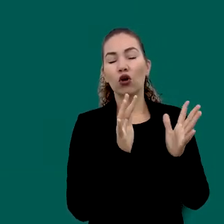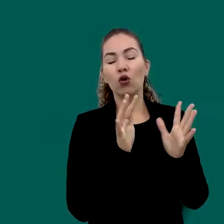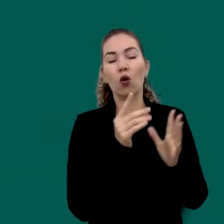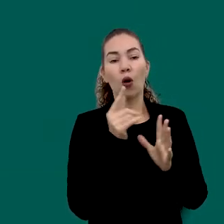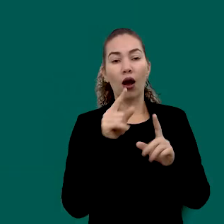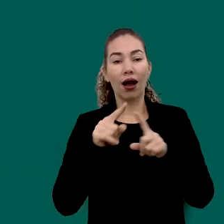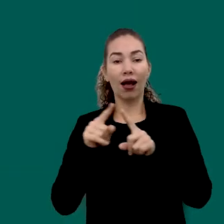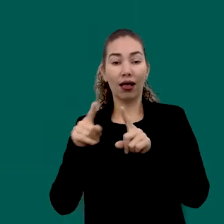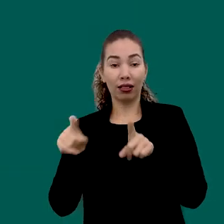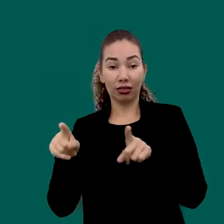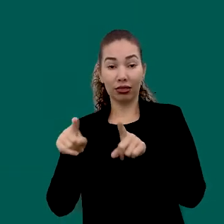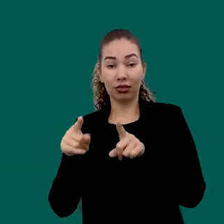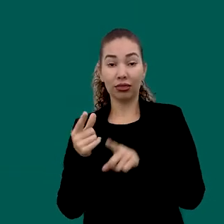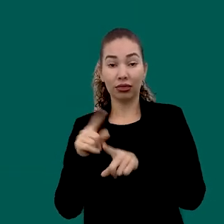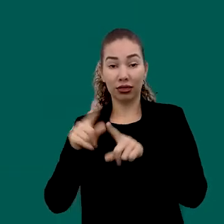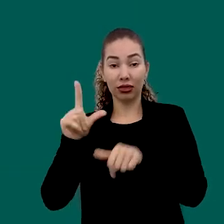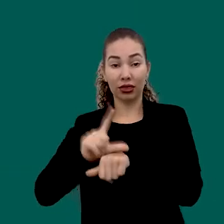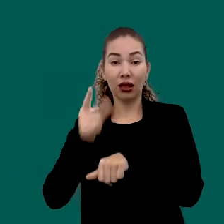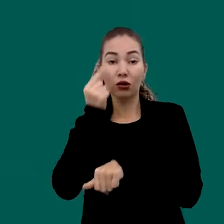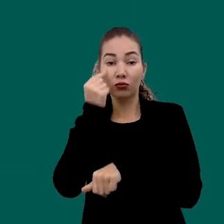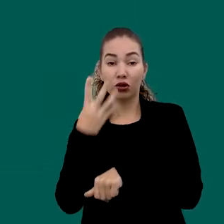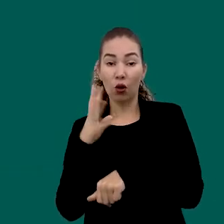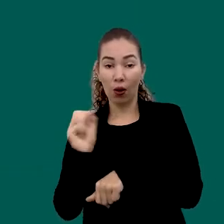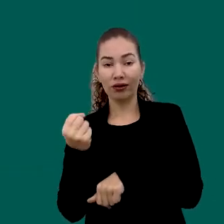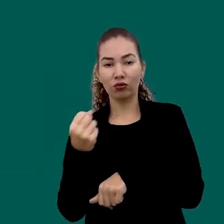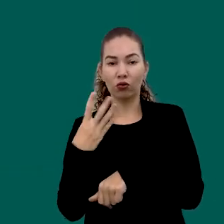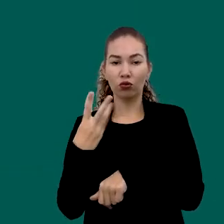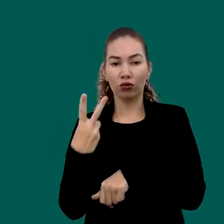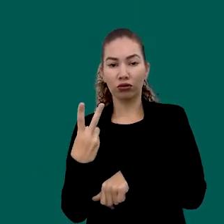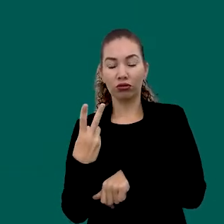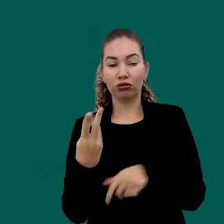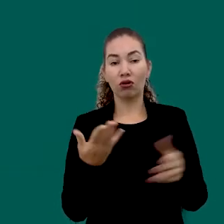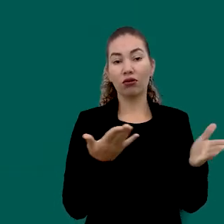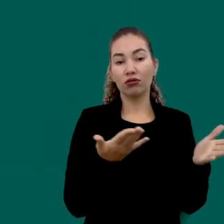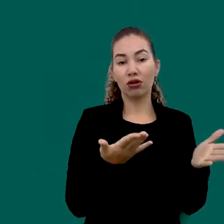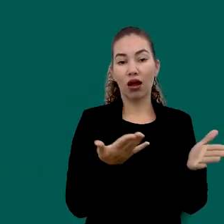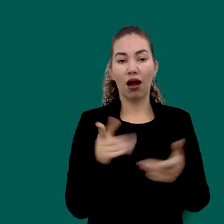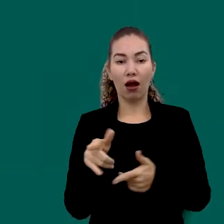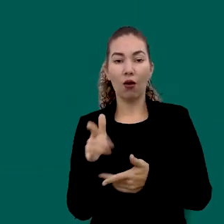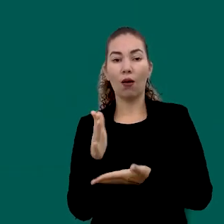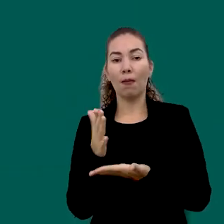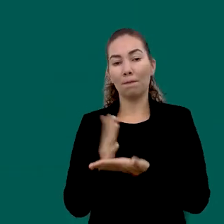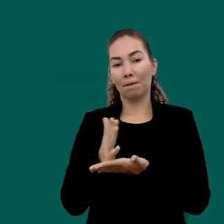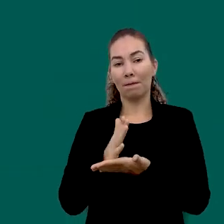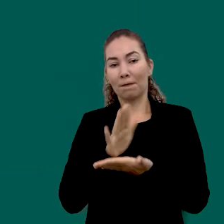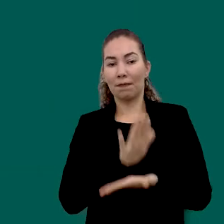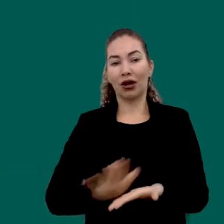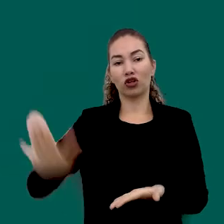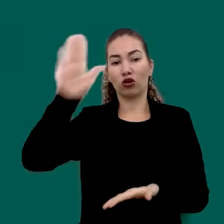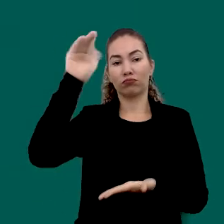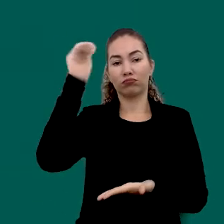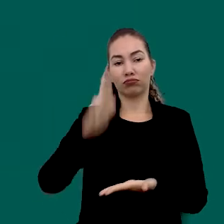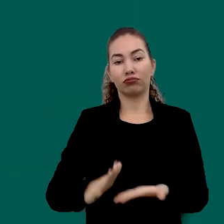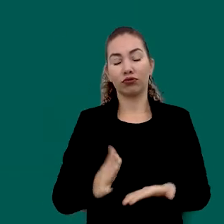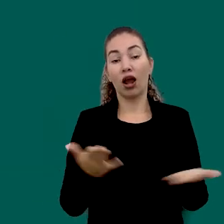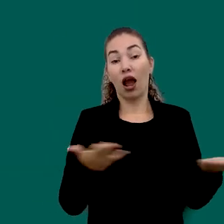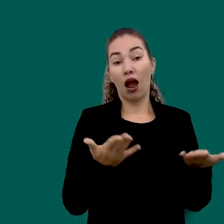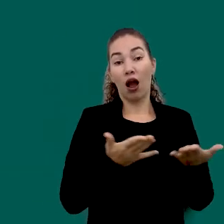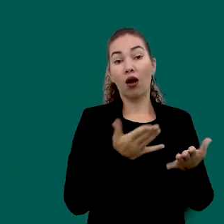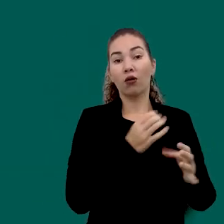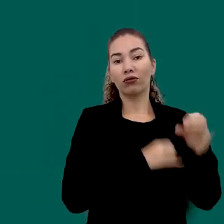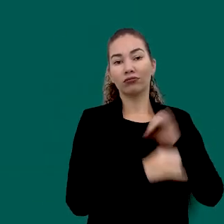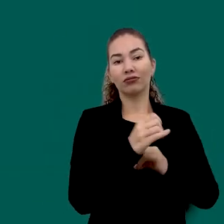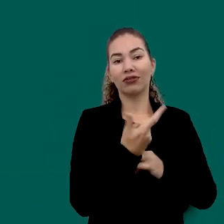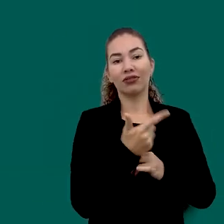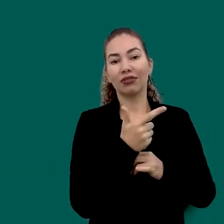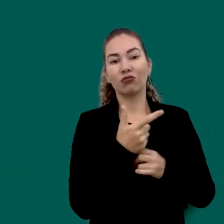físico é 42, 48, né? Agora, que isso é uma média nacional e ele tá dentro. Agora, no digital, ele não